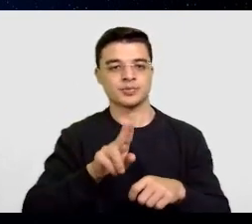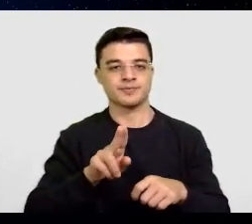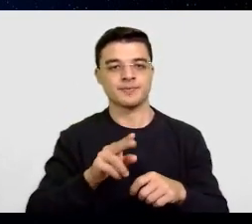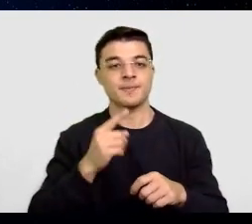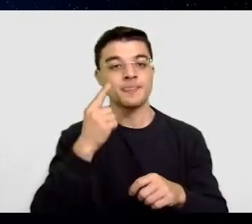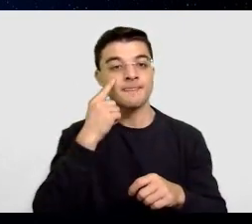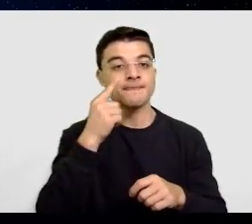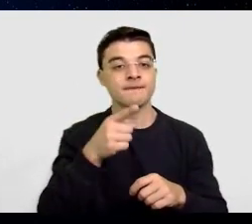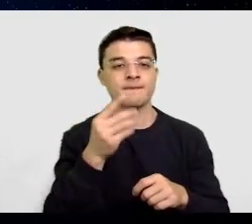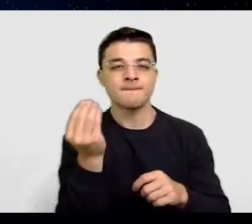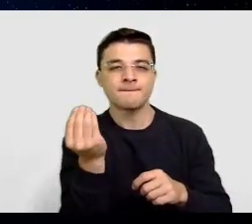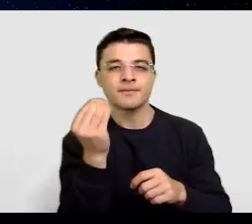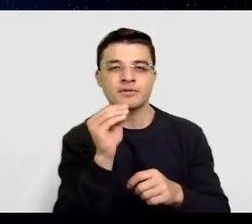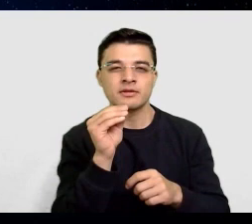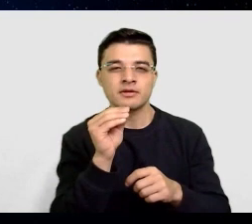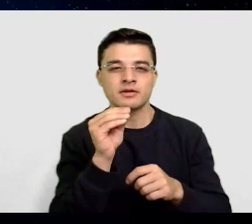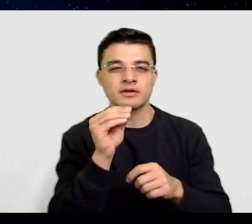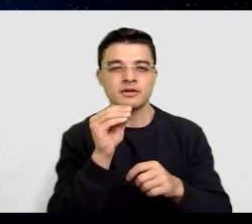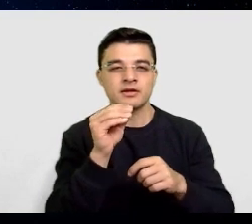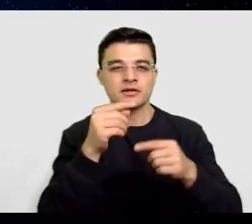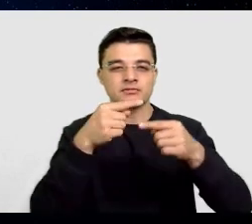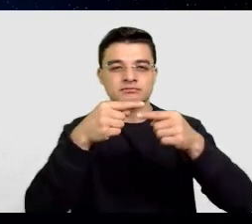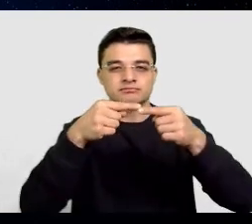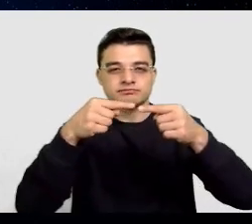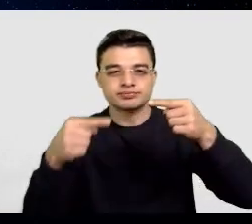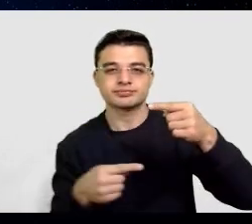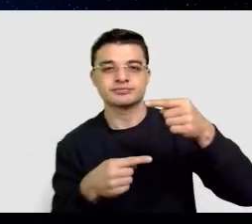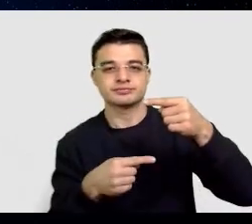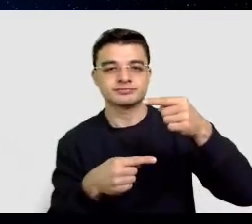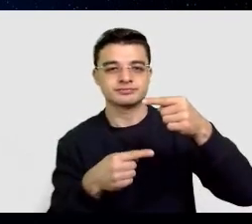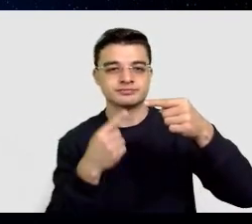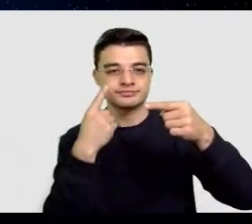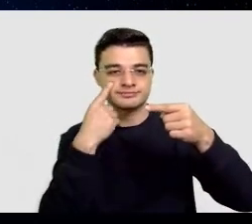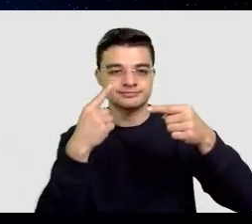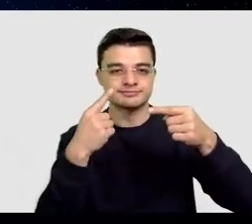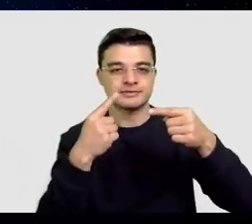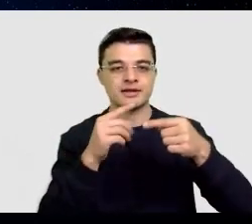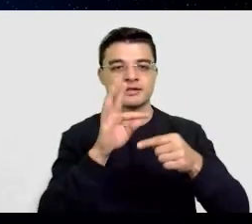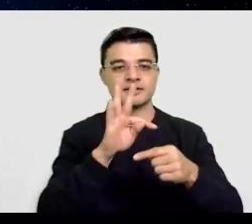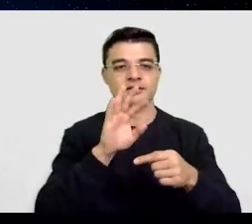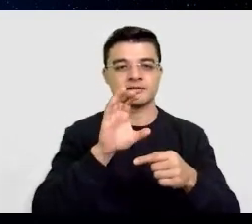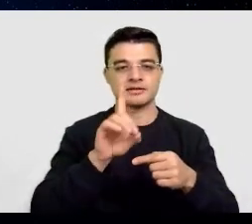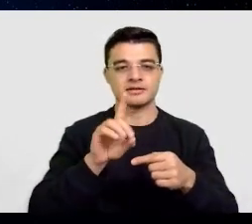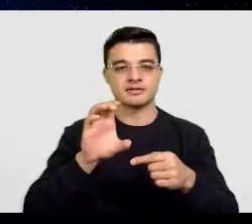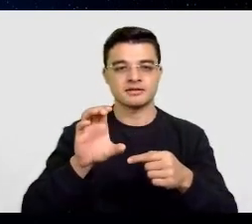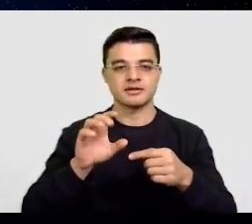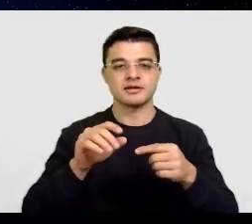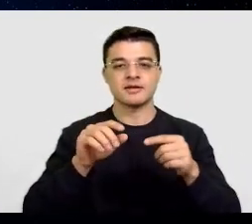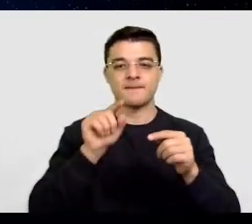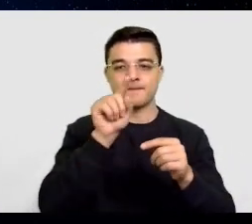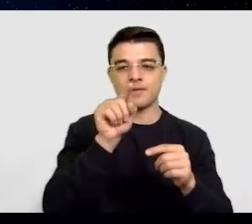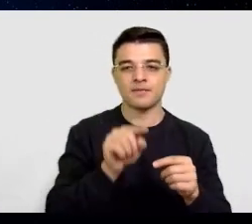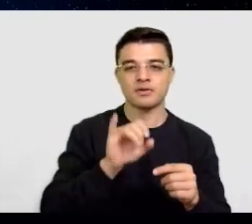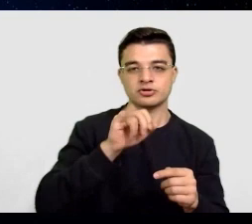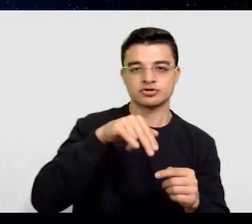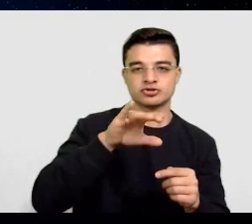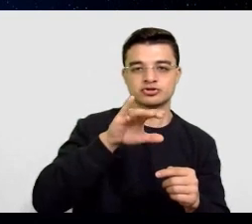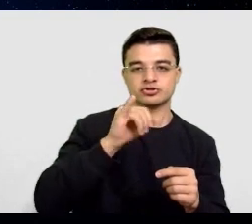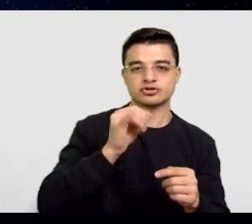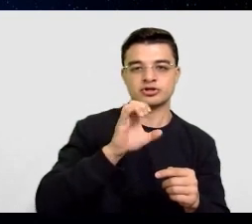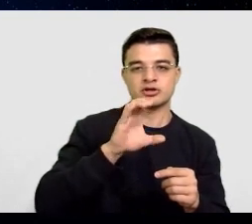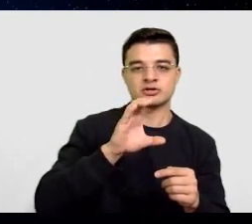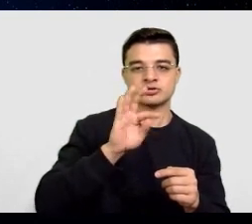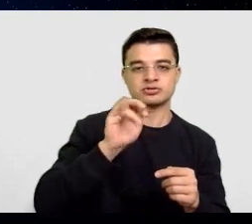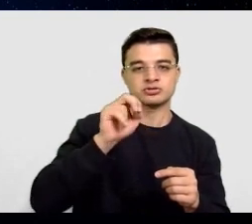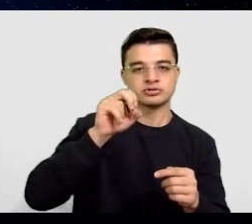primeira injeção de quebra de linha, 0D, 0A, e coloquei TDC, injectable header. Esse é um teste. Se ele interpretar